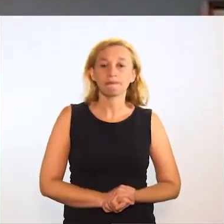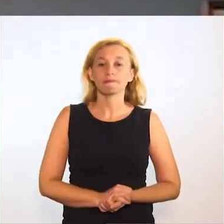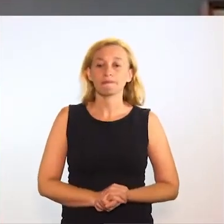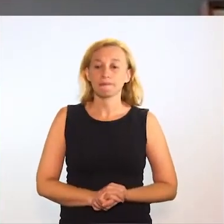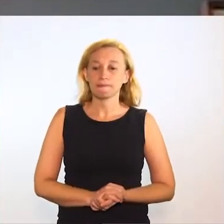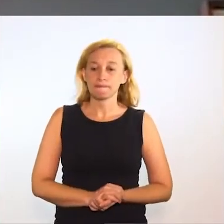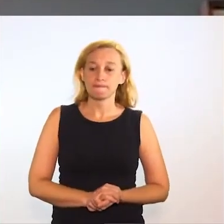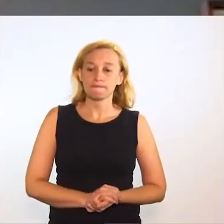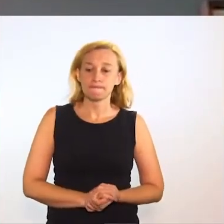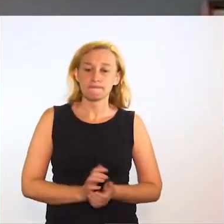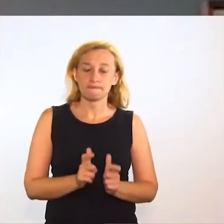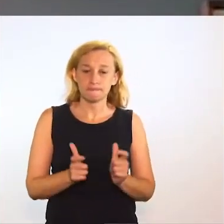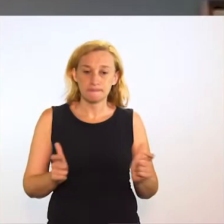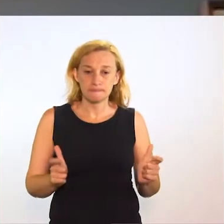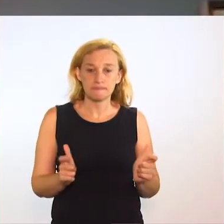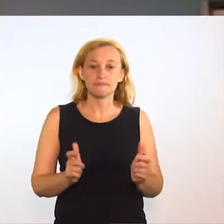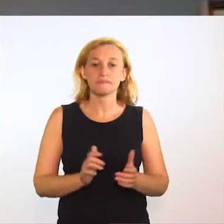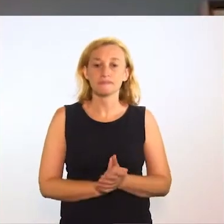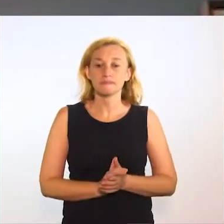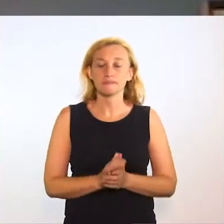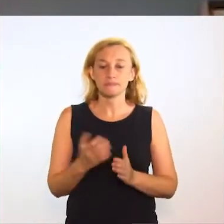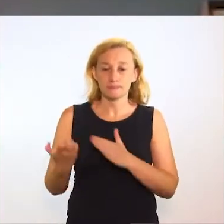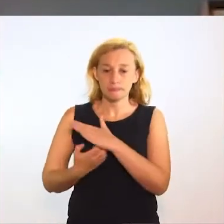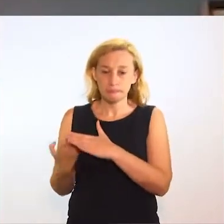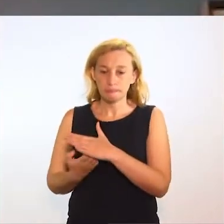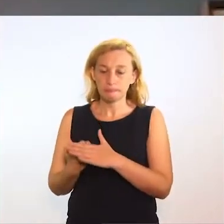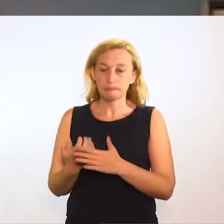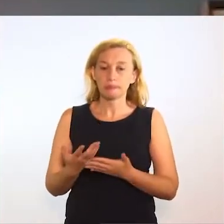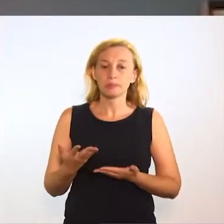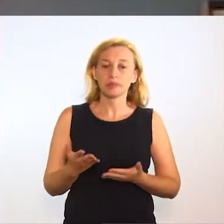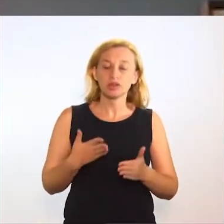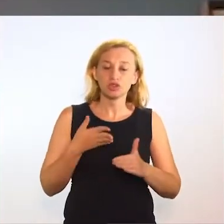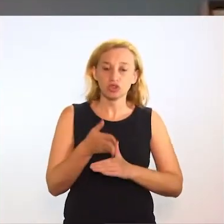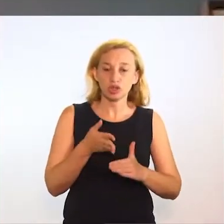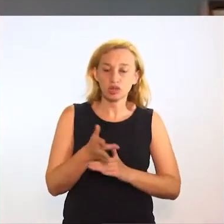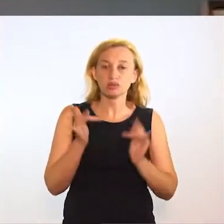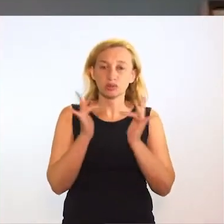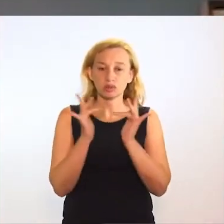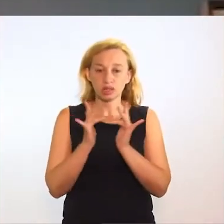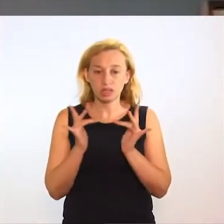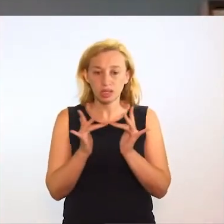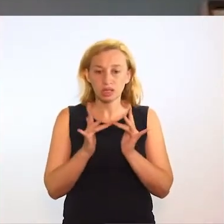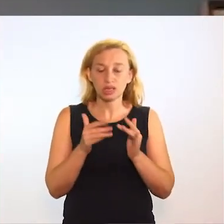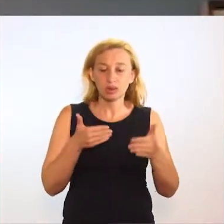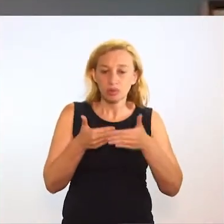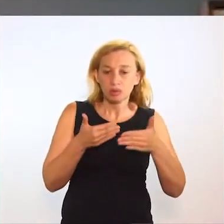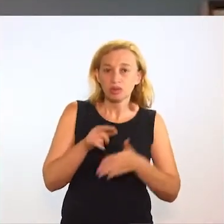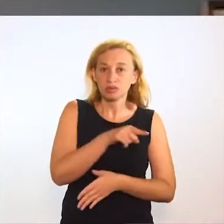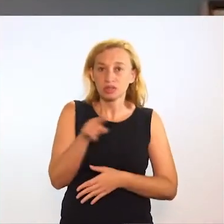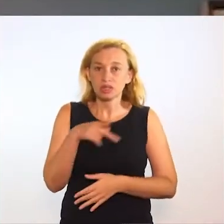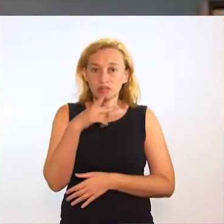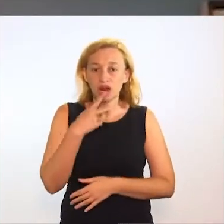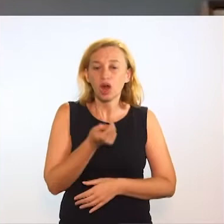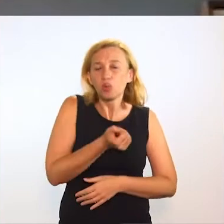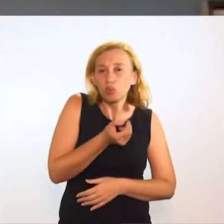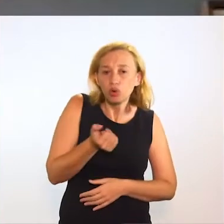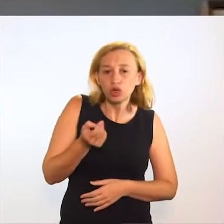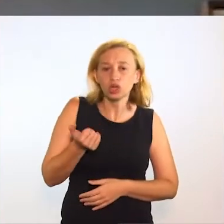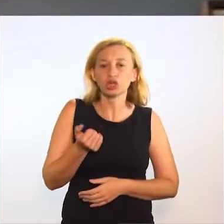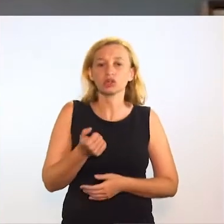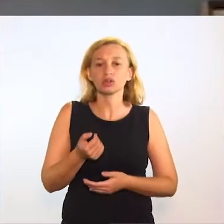importante, para além da Asplande, que é, na verdade, quem trouxe, quem está viabilizando esse contato aqui, a possibilidade de vocês